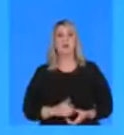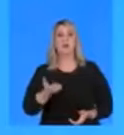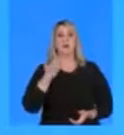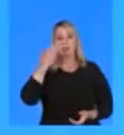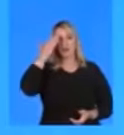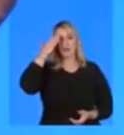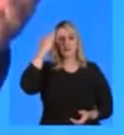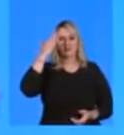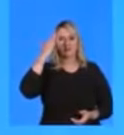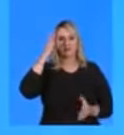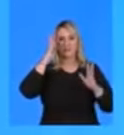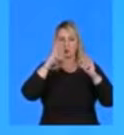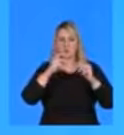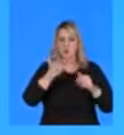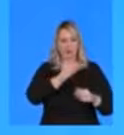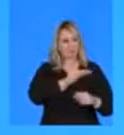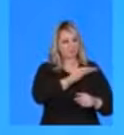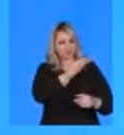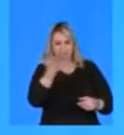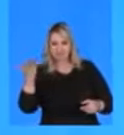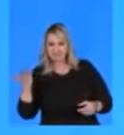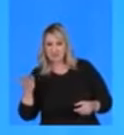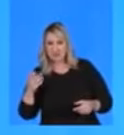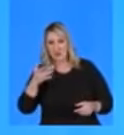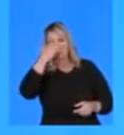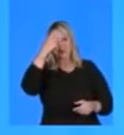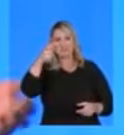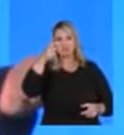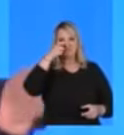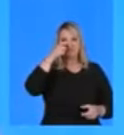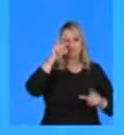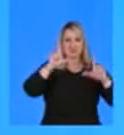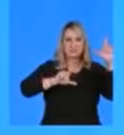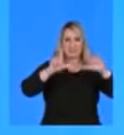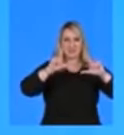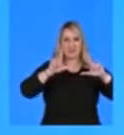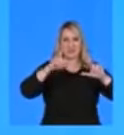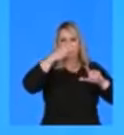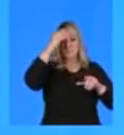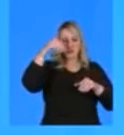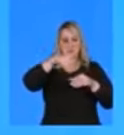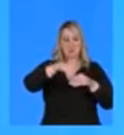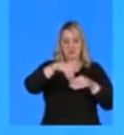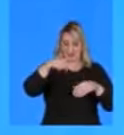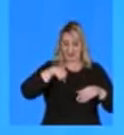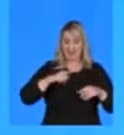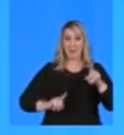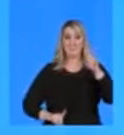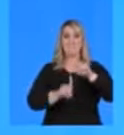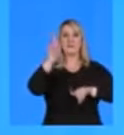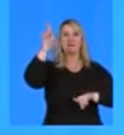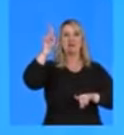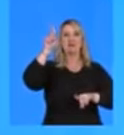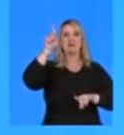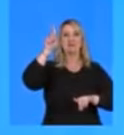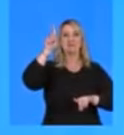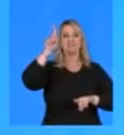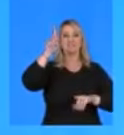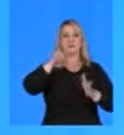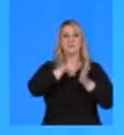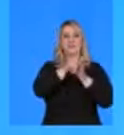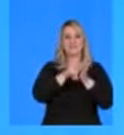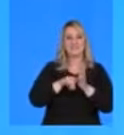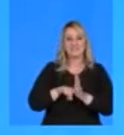eu quero agradecer muito aos meus colegas Quero Agradecer aos telespectadores Quero Agradecer aos eleitores que me colocaram em primeiro lugar